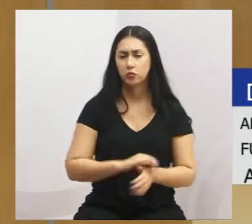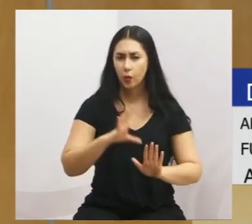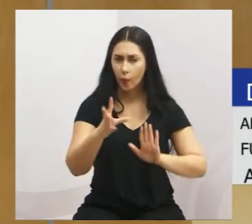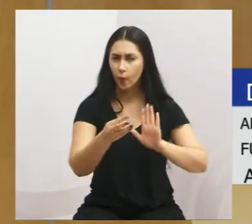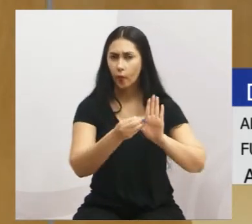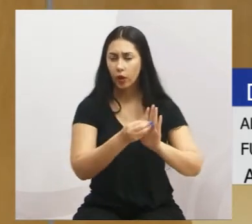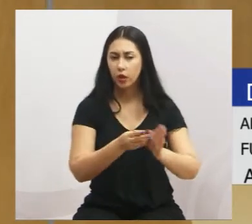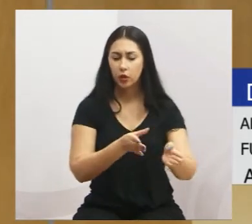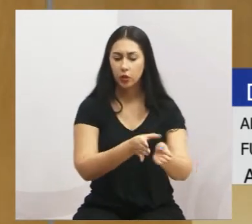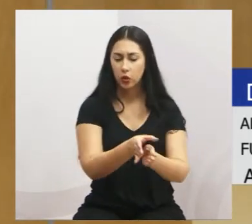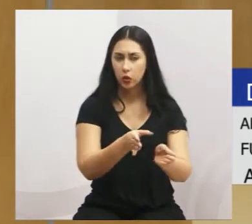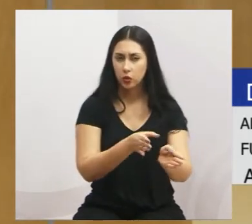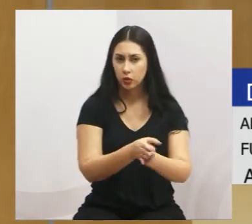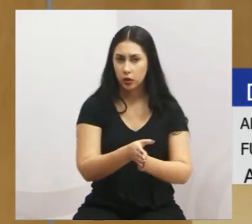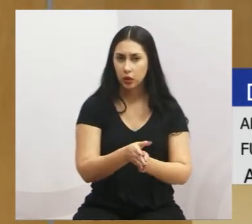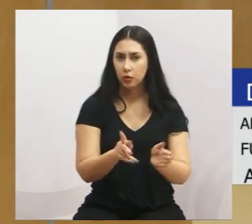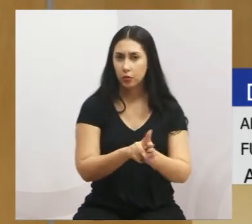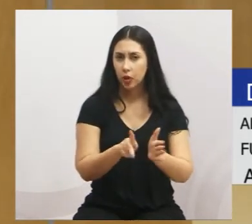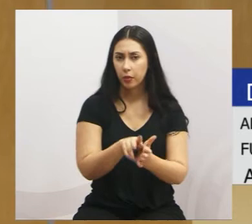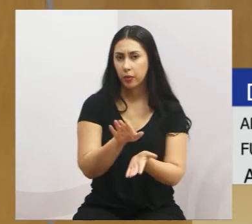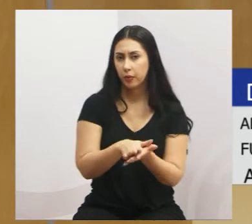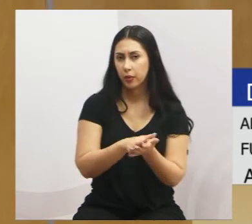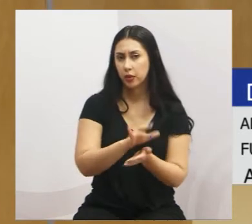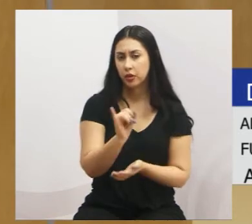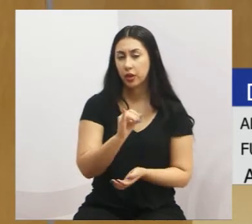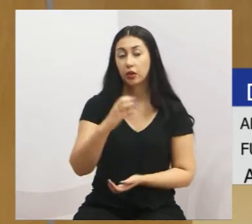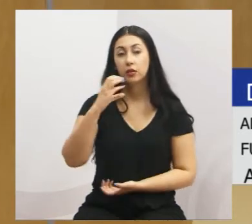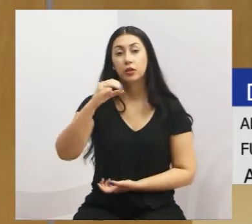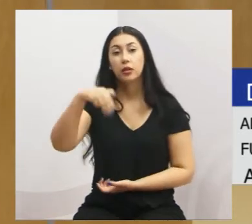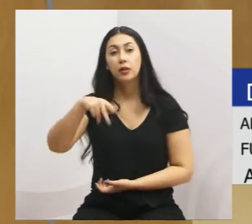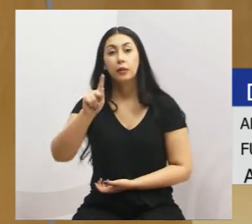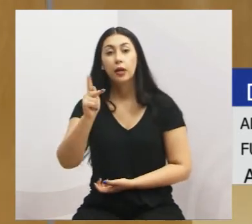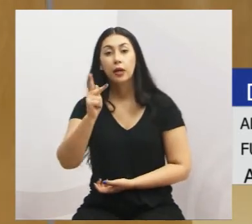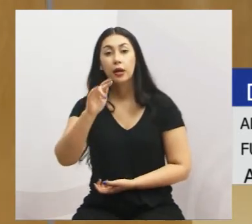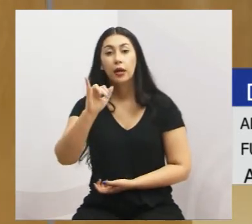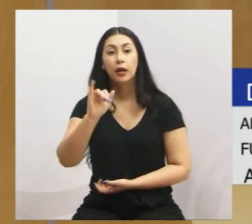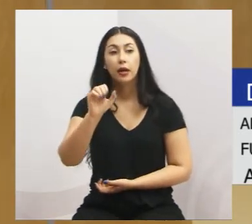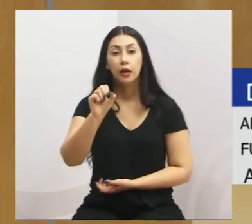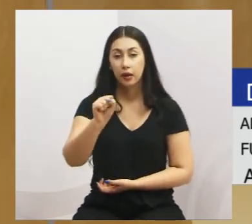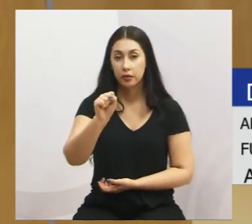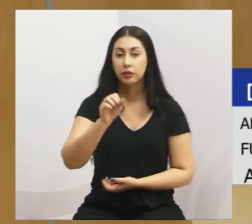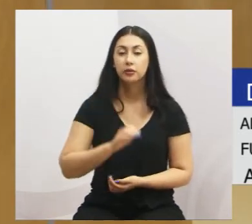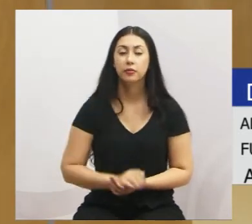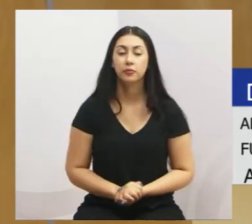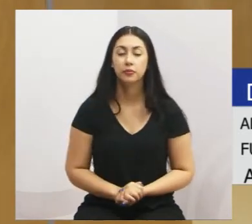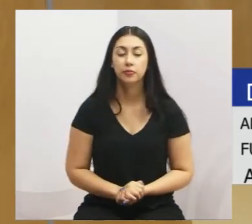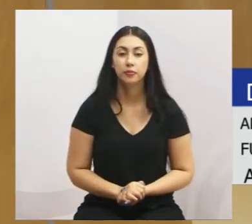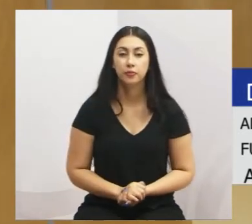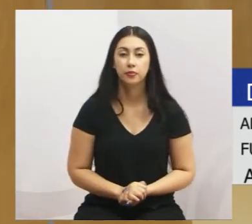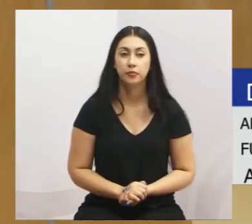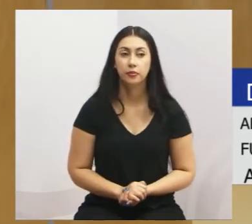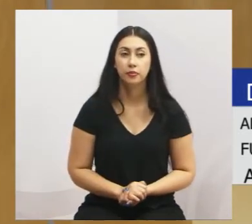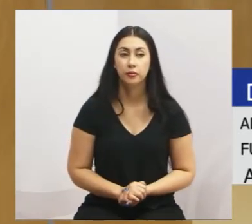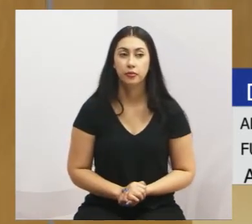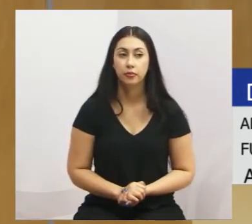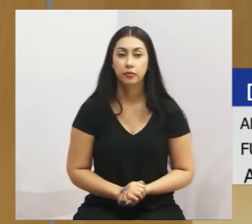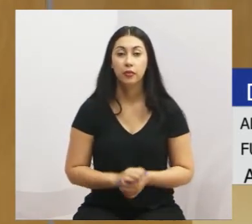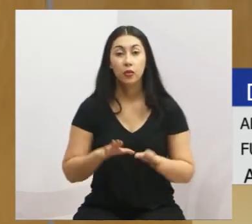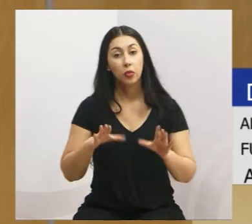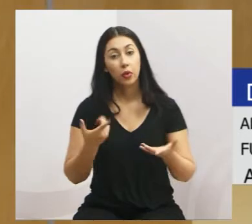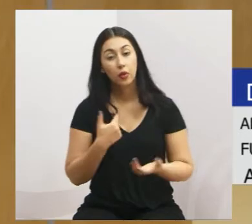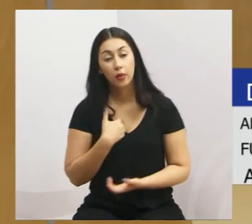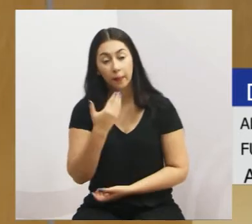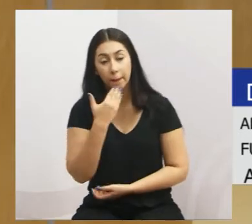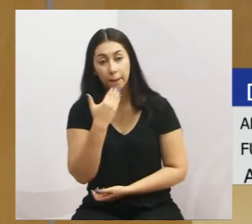Conselho Municipal, tá, CMHIS, no caso. Então, eu peço